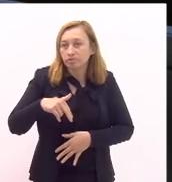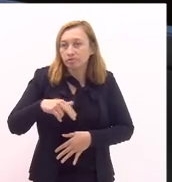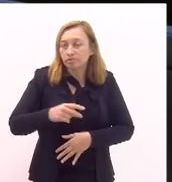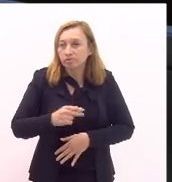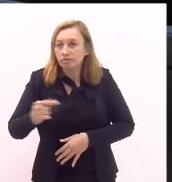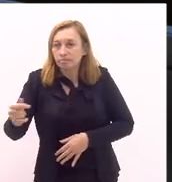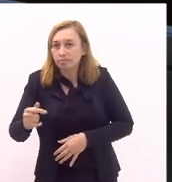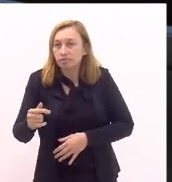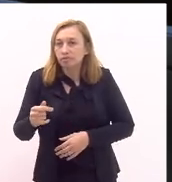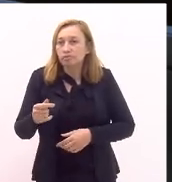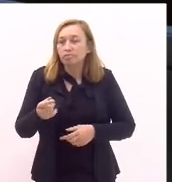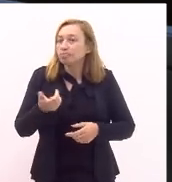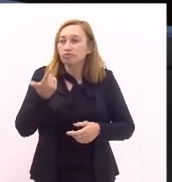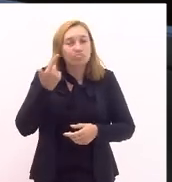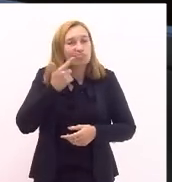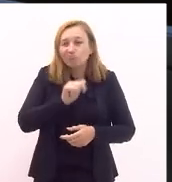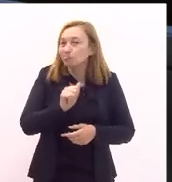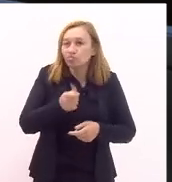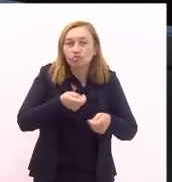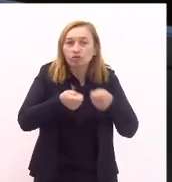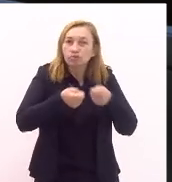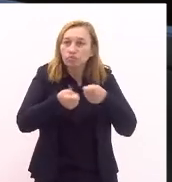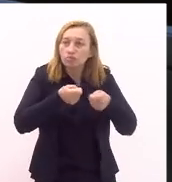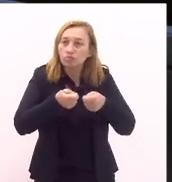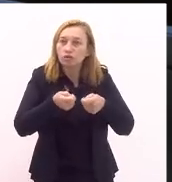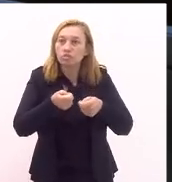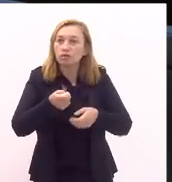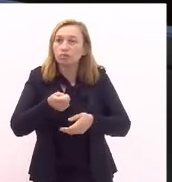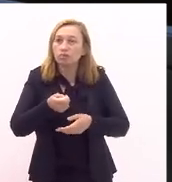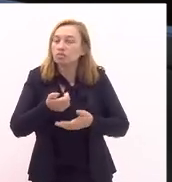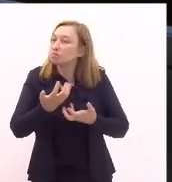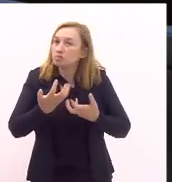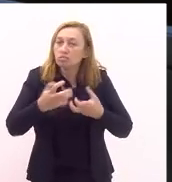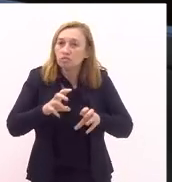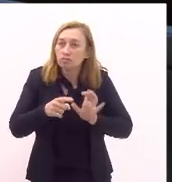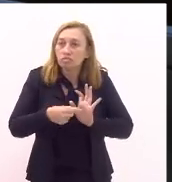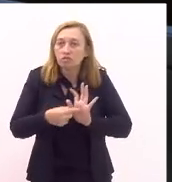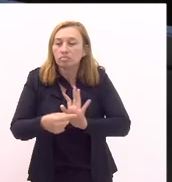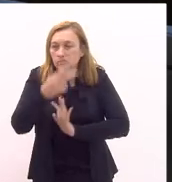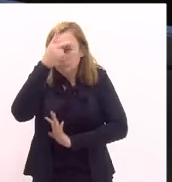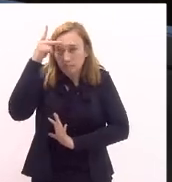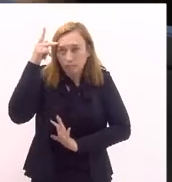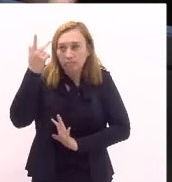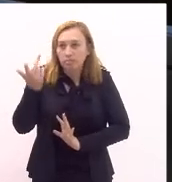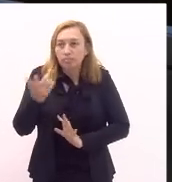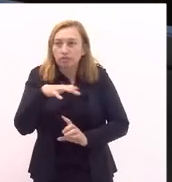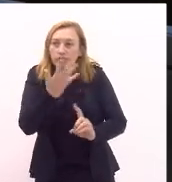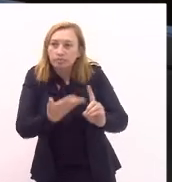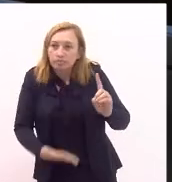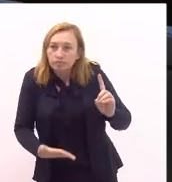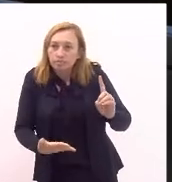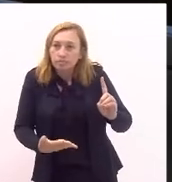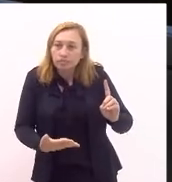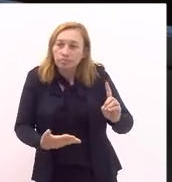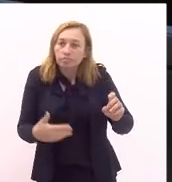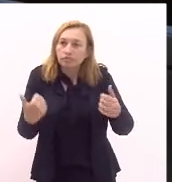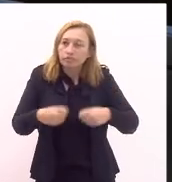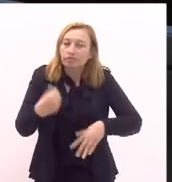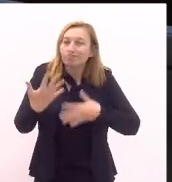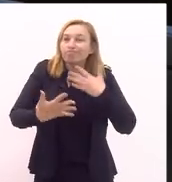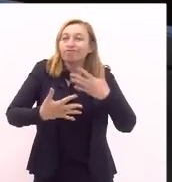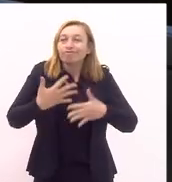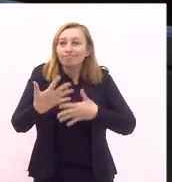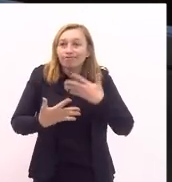eu não tô me controlando e eu tô chorando ainda eu não quero passar isso com as pessoas está homenageando você tem que